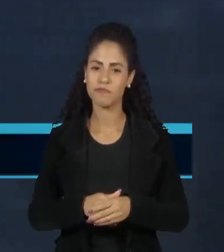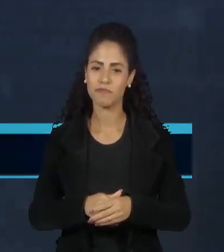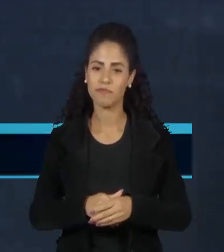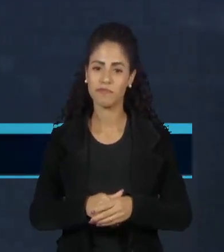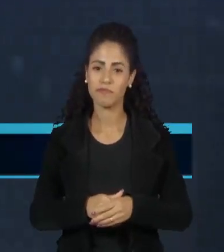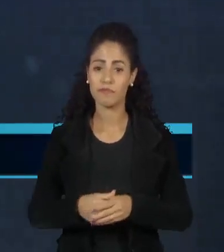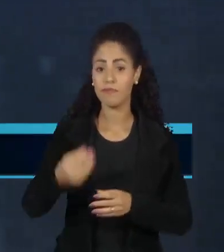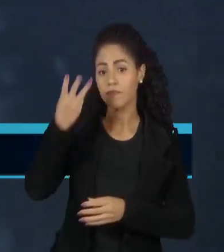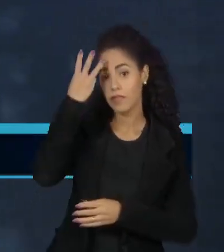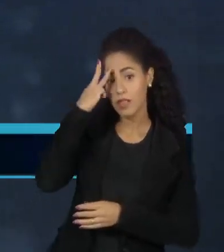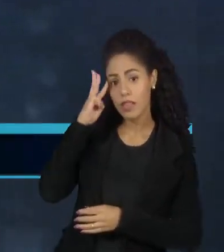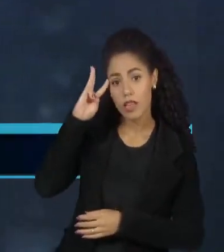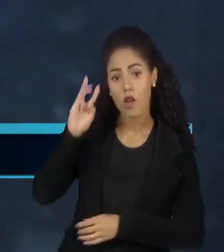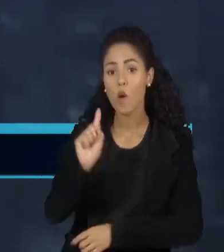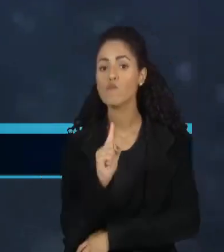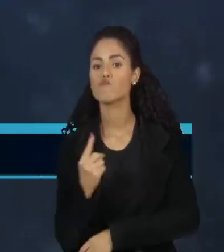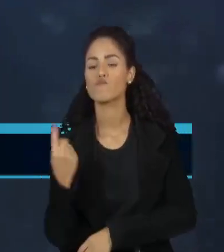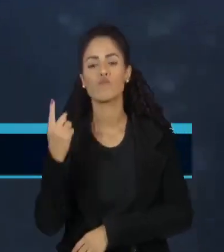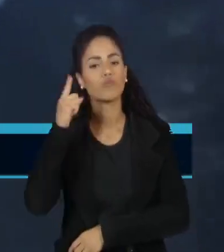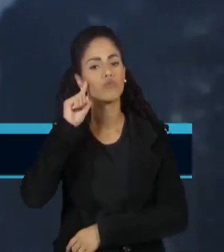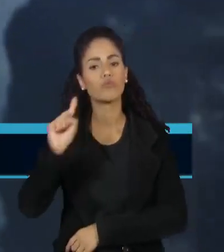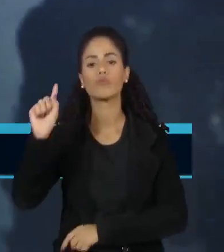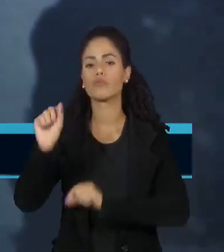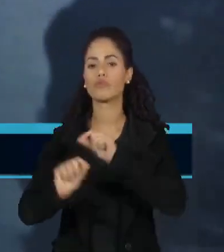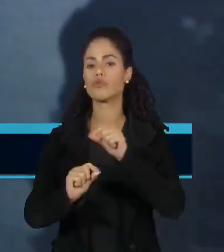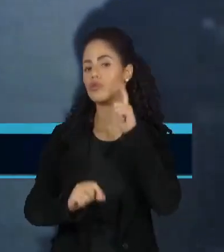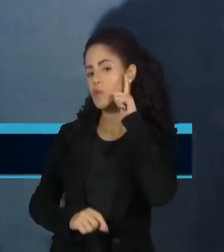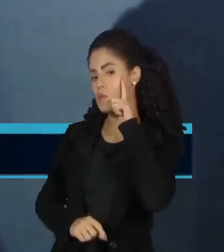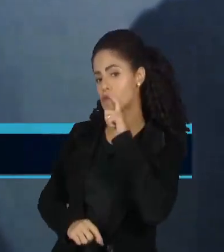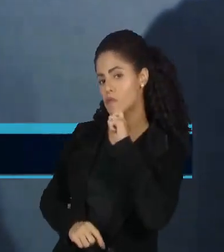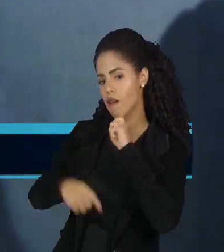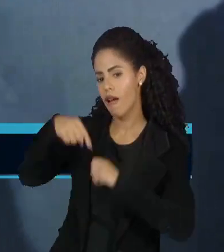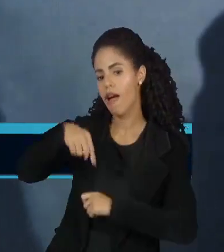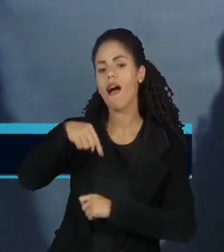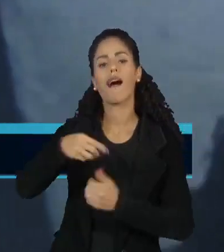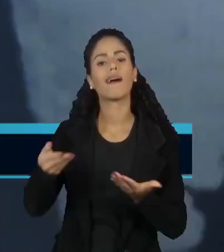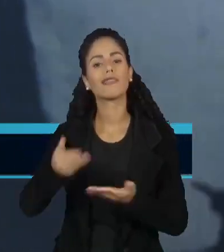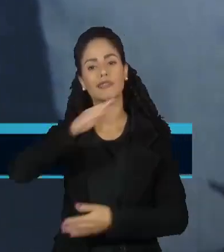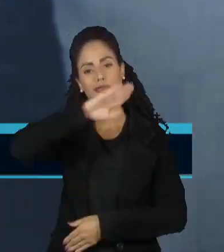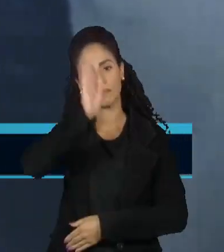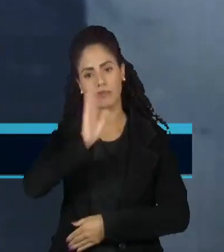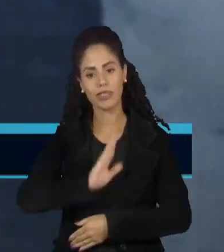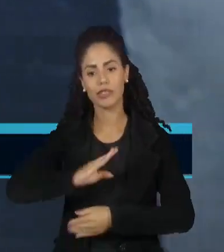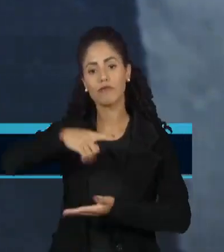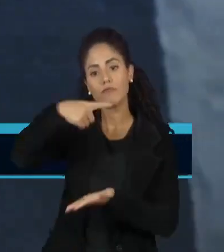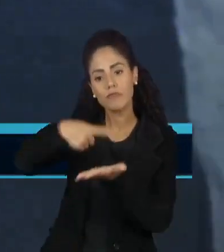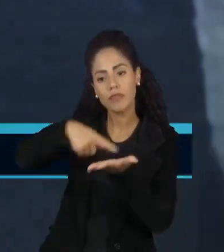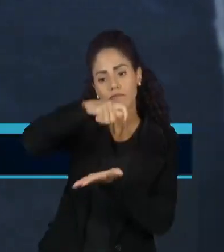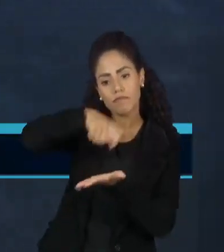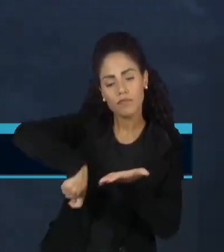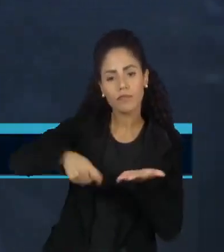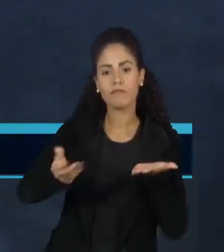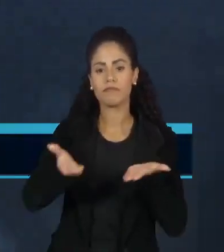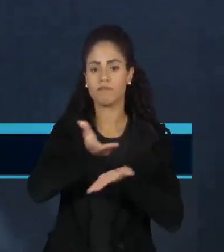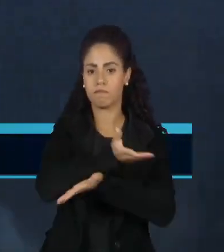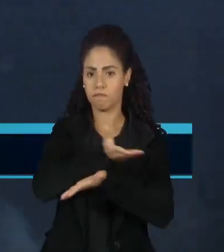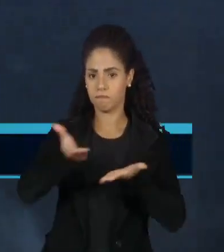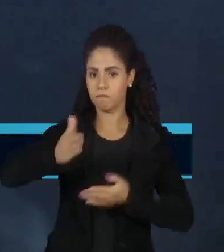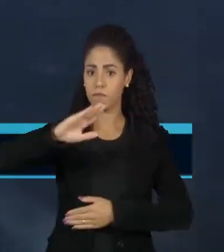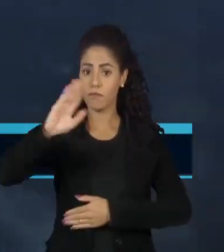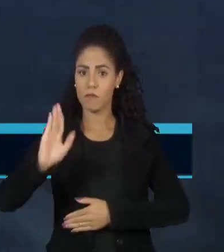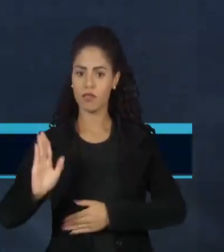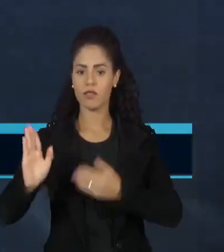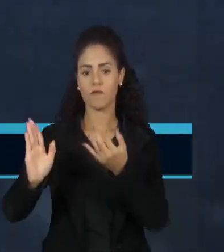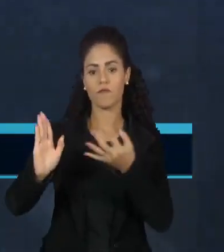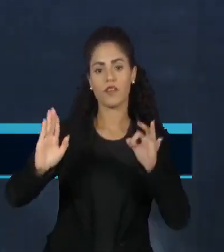No terceiro e último dia da visita do presidente francês Emmanuel Macron ao Brasil, os governos assinaram acordos de cooperação bilateral. Mas